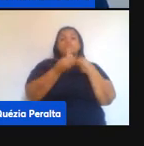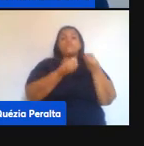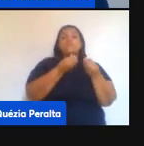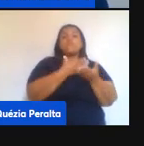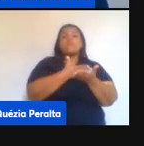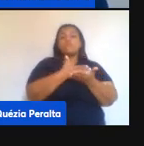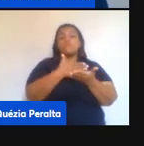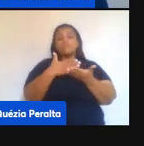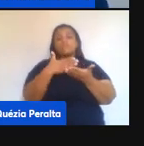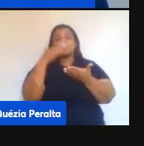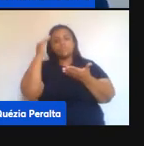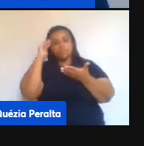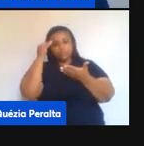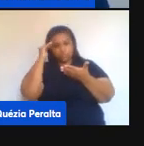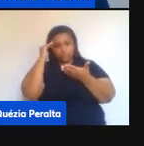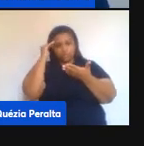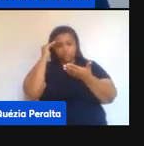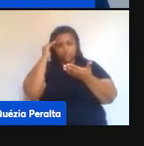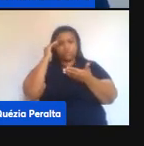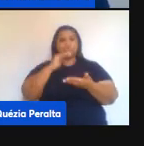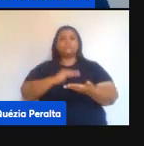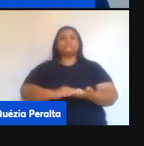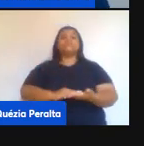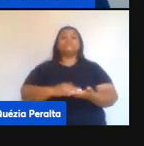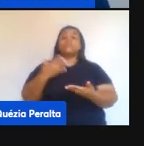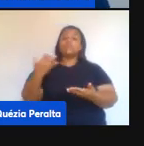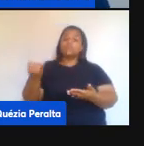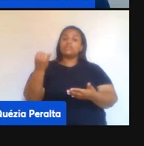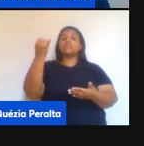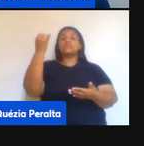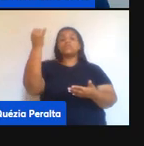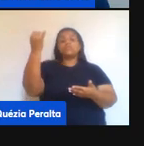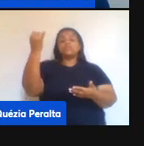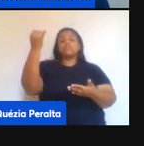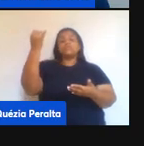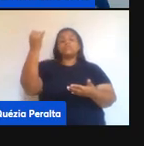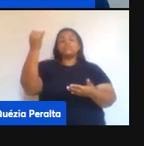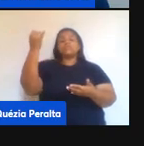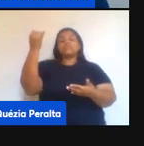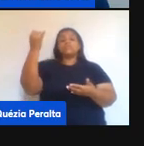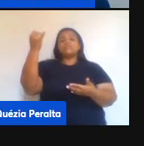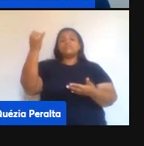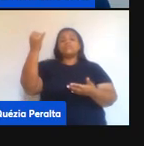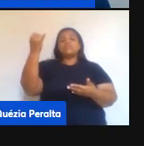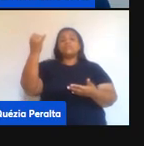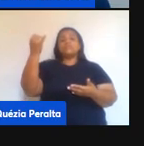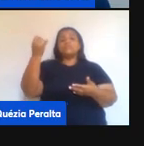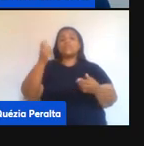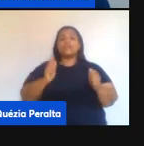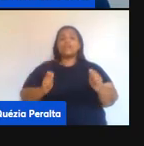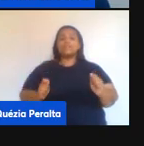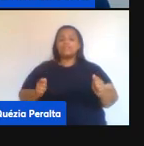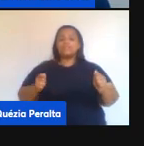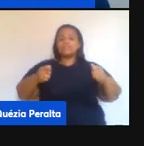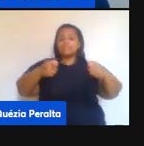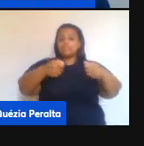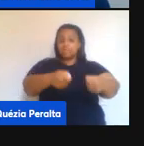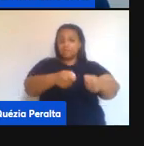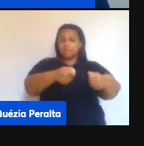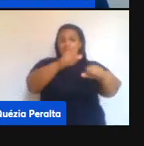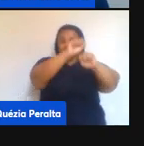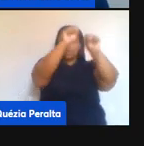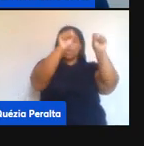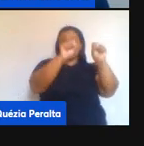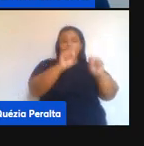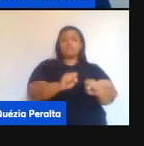isso, seria importante a gente reforçar o que está por trás de defender uma gestão democrática. Então,